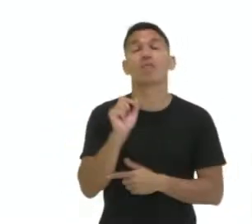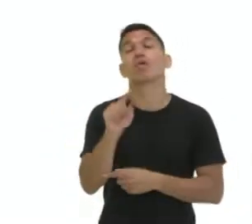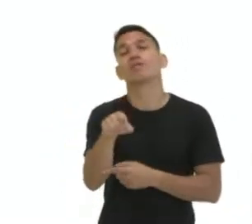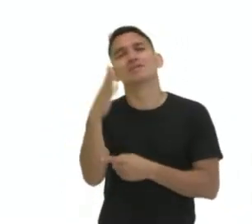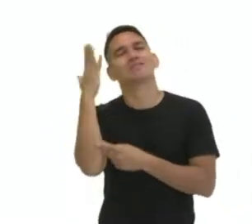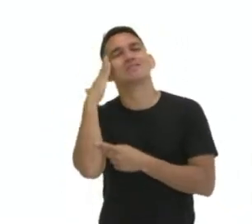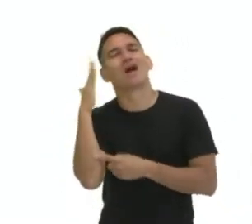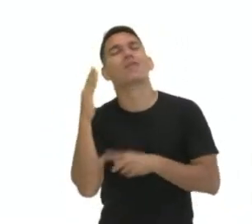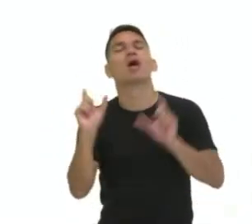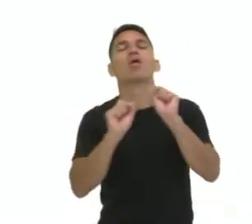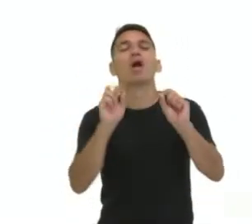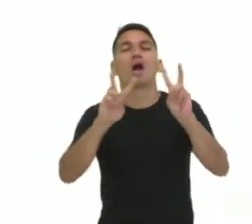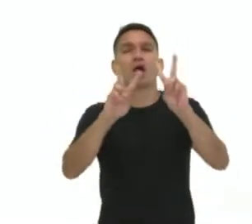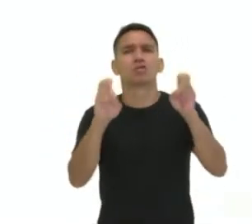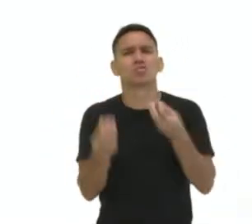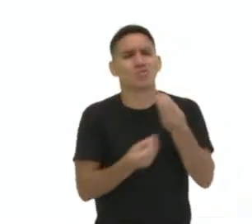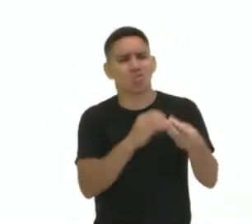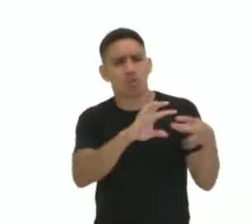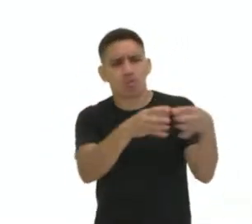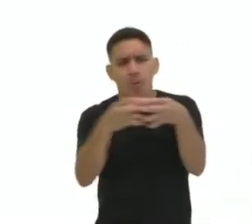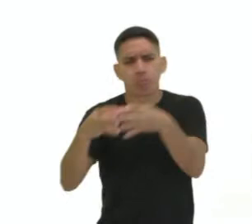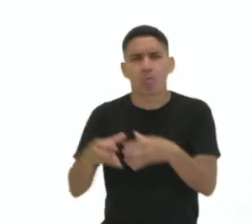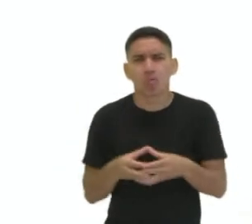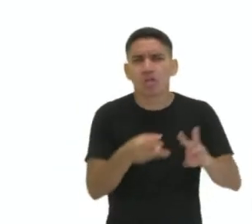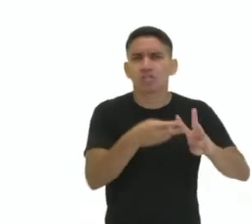na contemporaneidade?